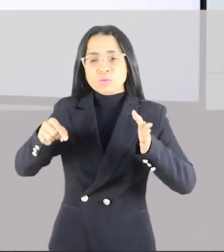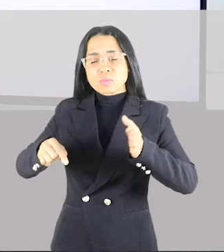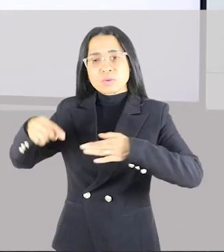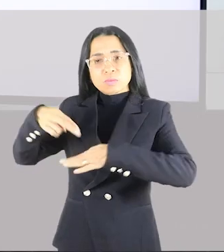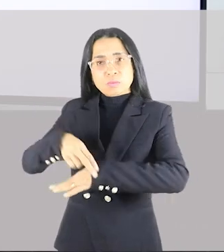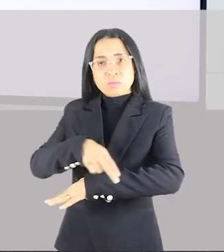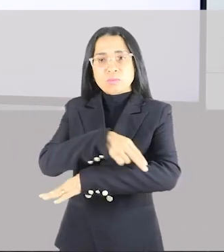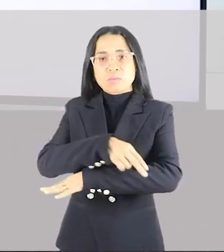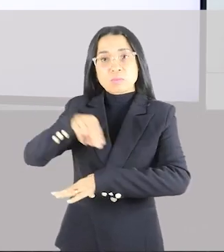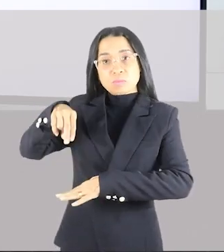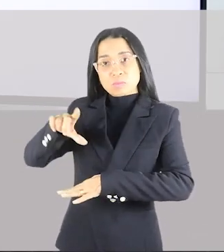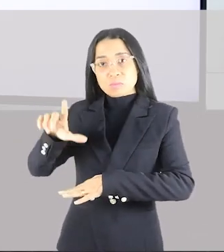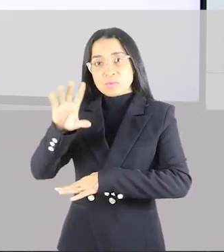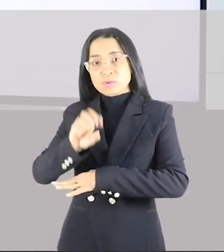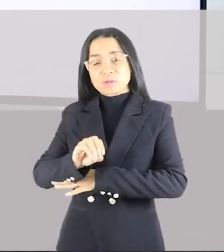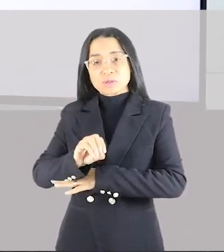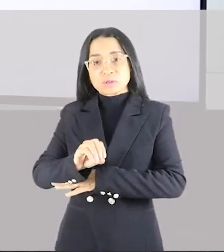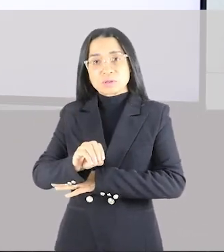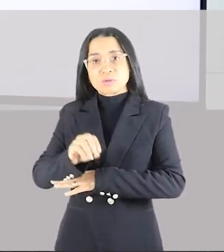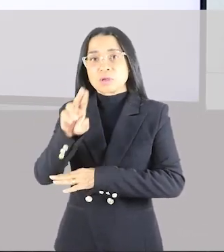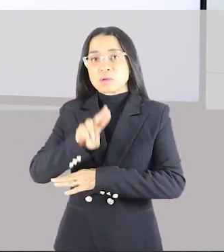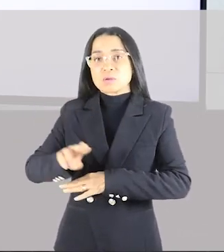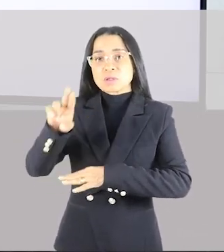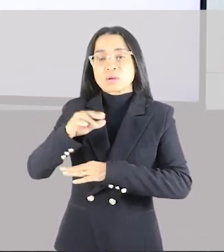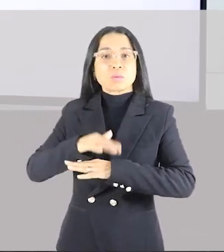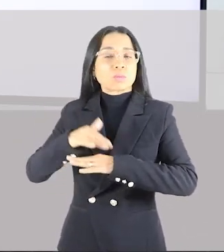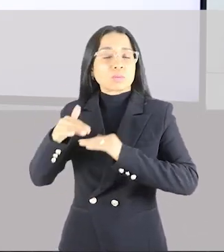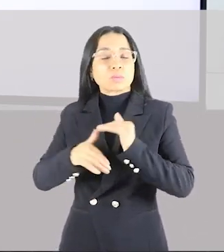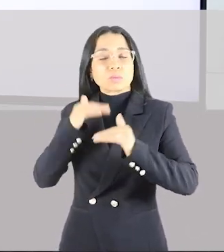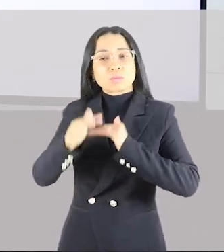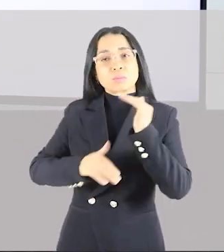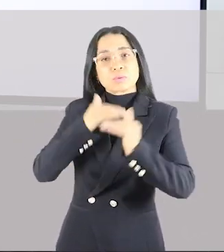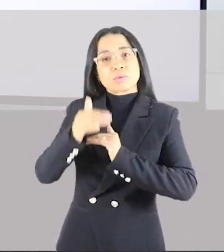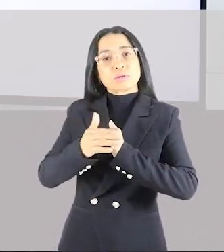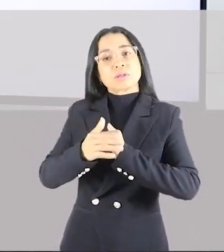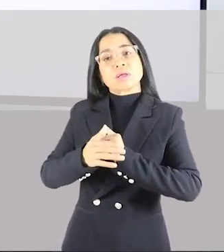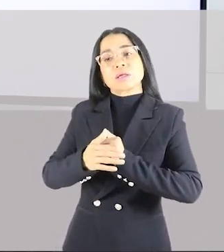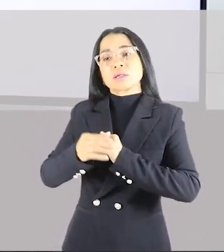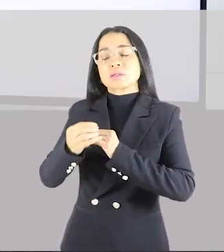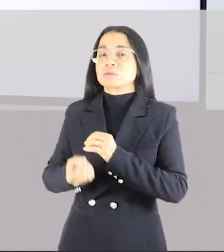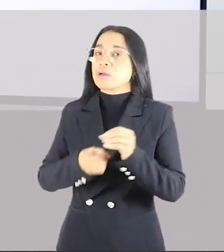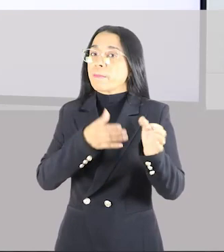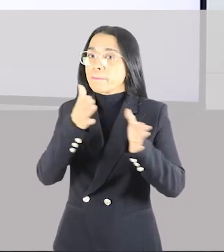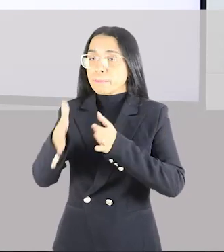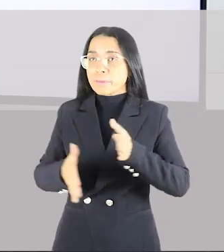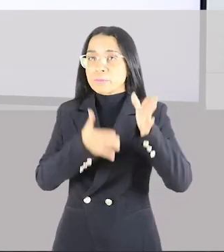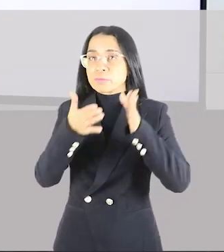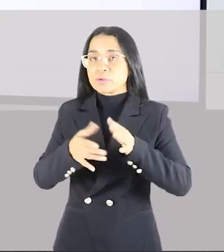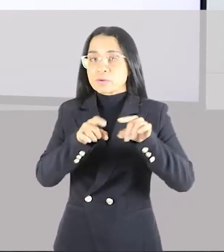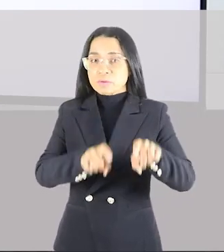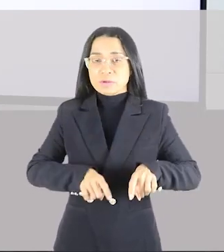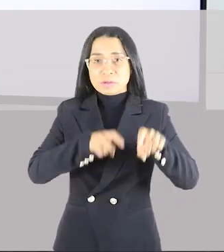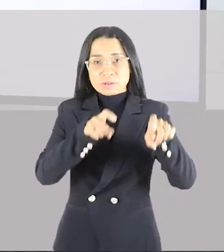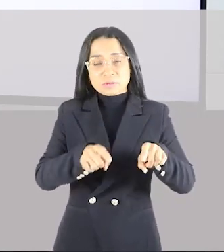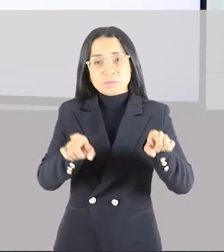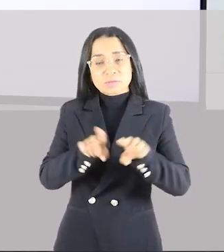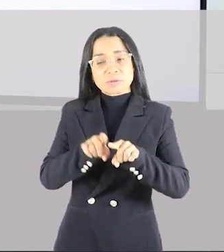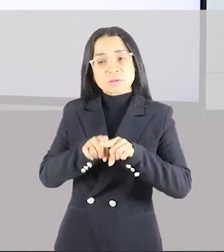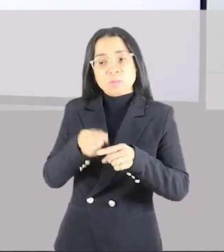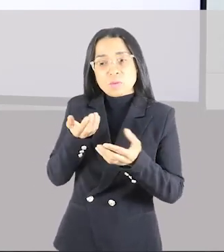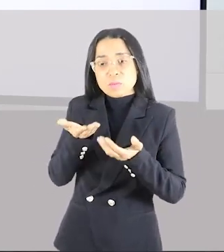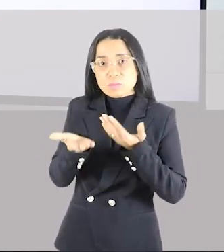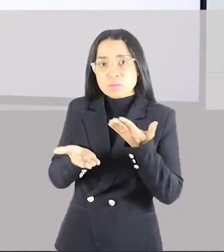exatamente para todo o processo produtivo, processo agrícola, e também, claro, na criação dos animais. Então, uma civilização